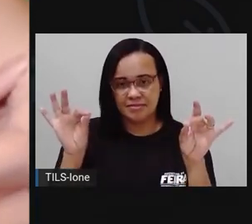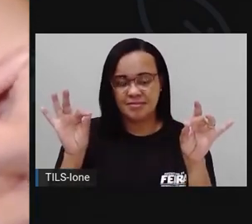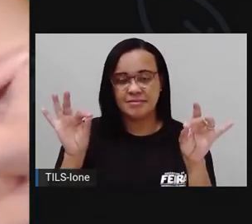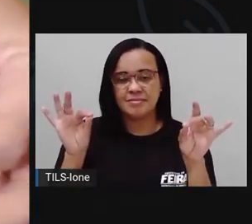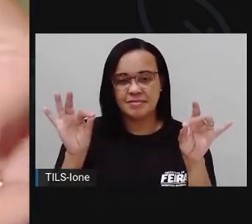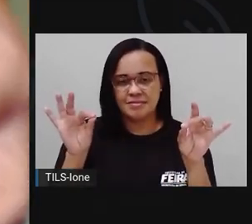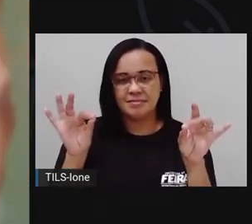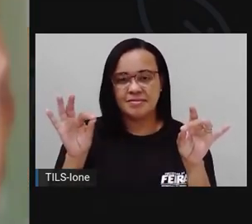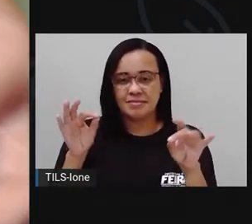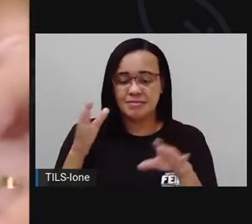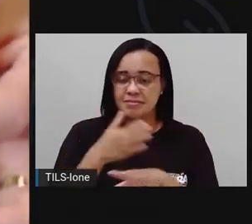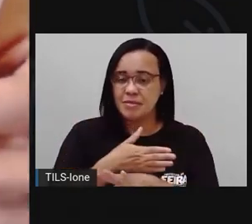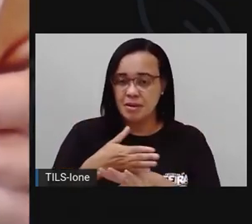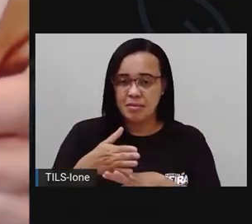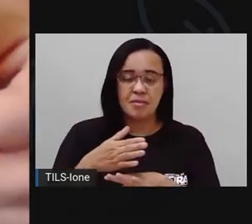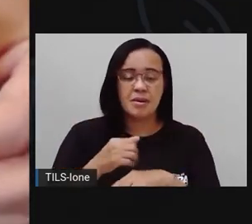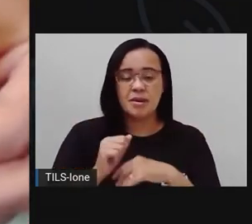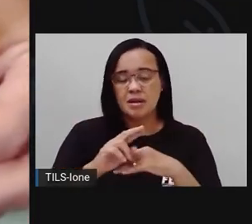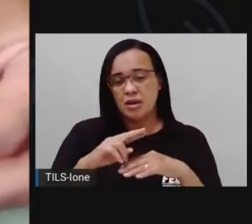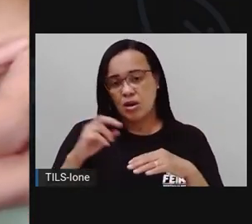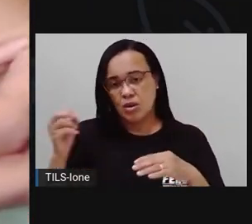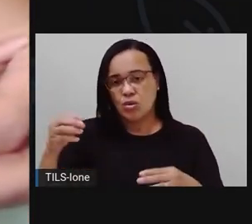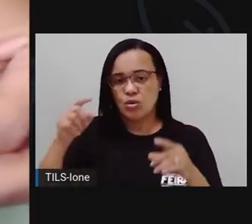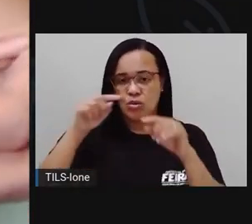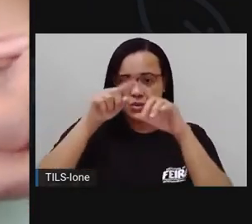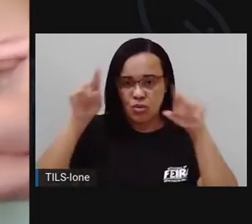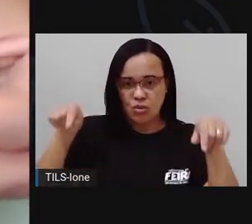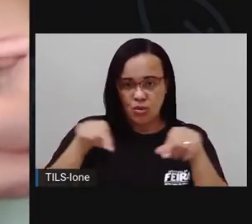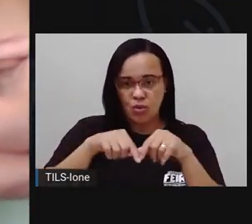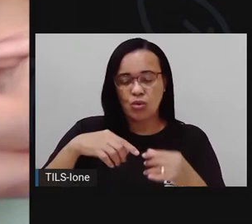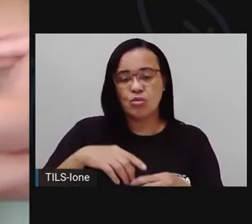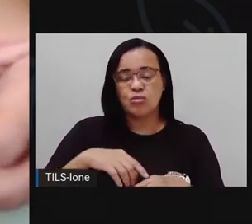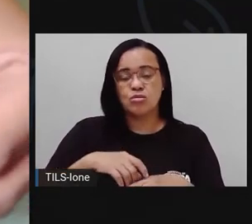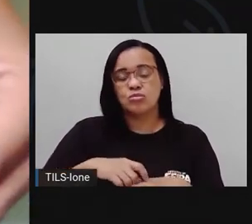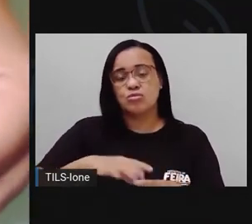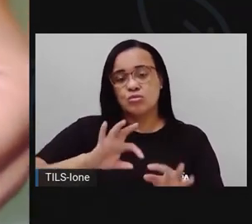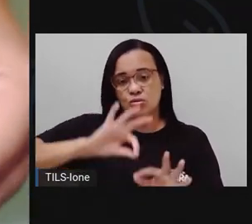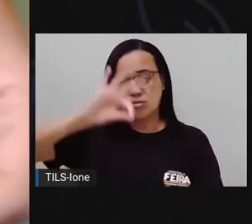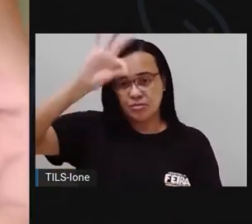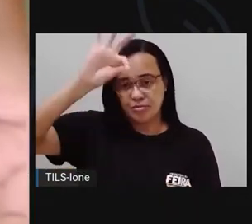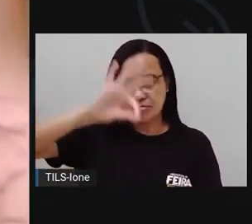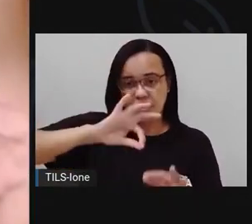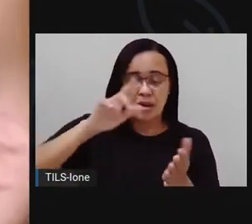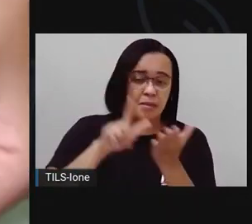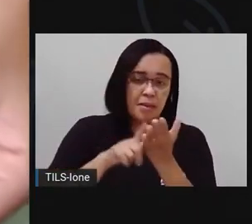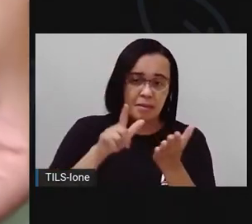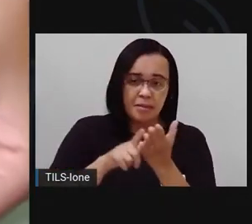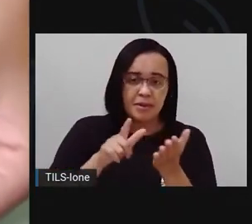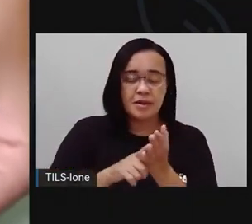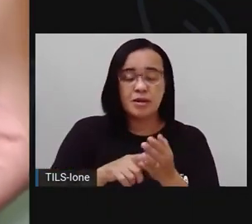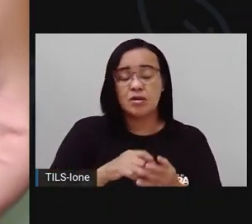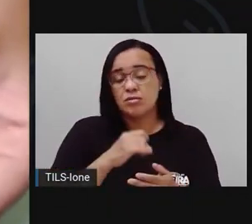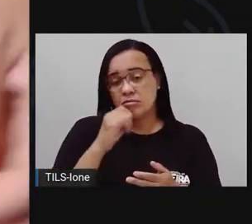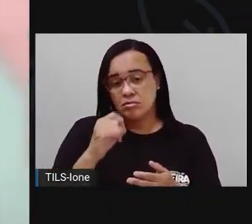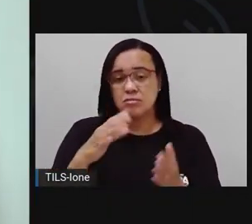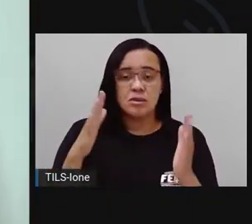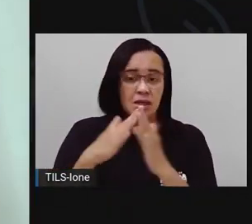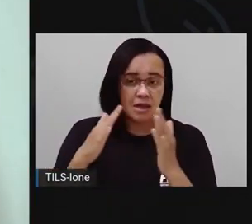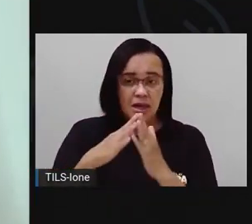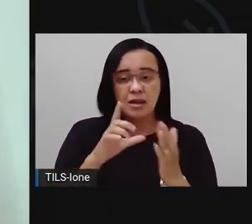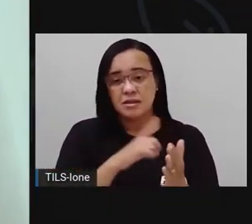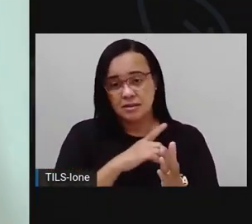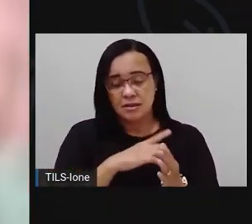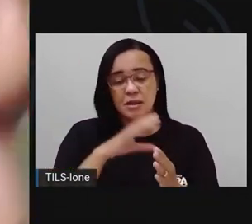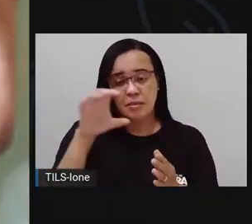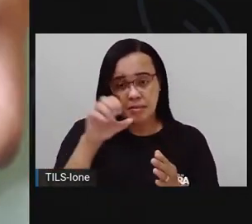de papel ofício, de cartolina, de papel metro, tá certo? O papel que você tiver em casa, você pega